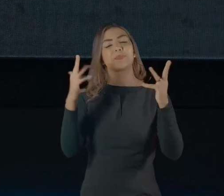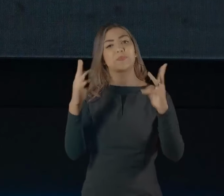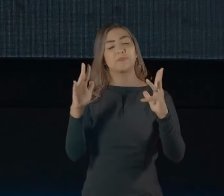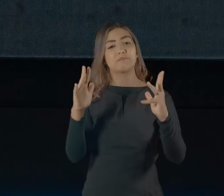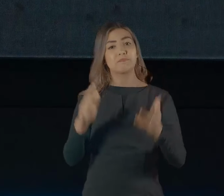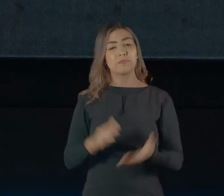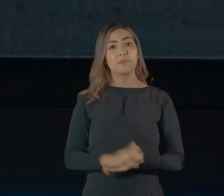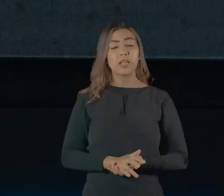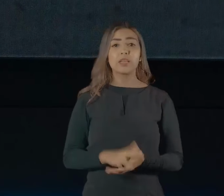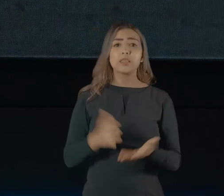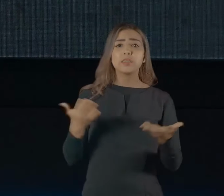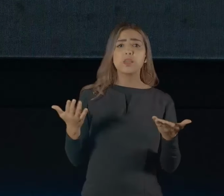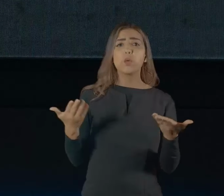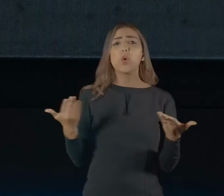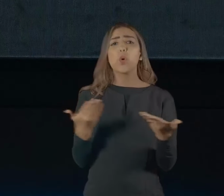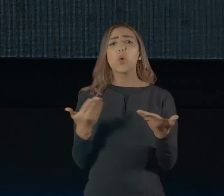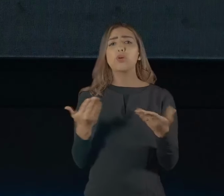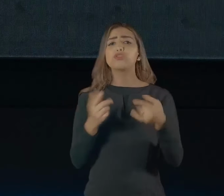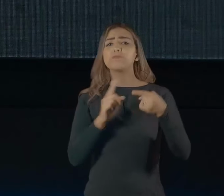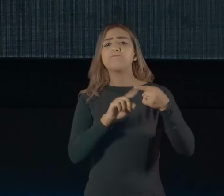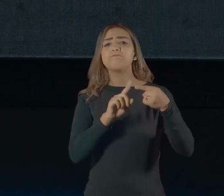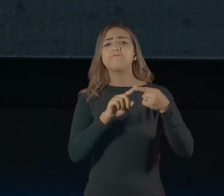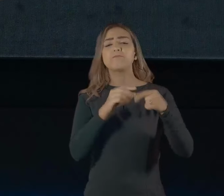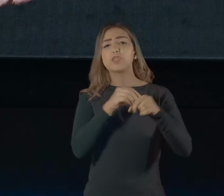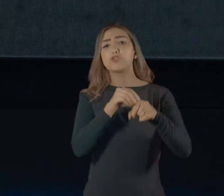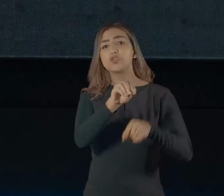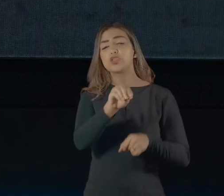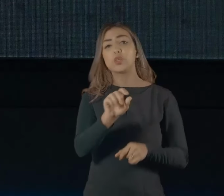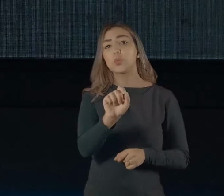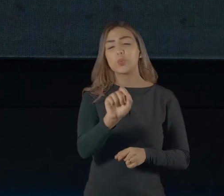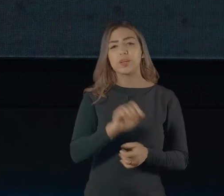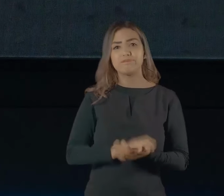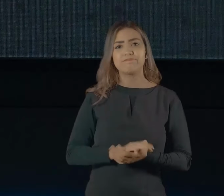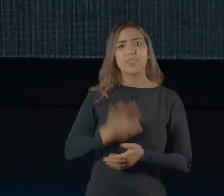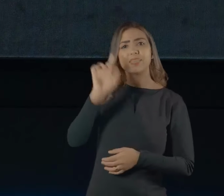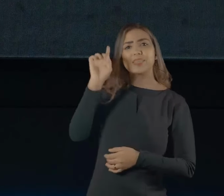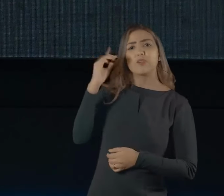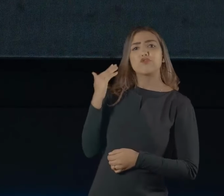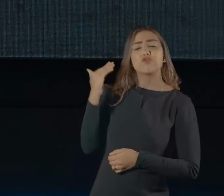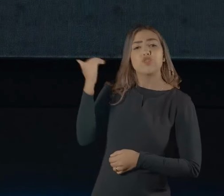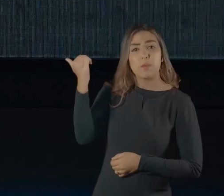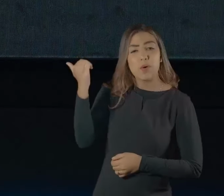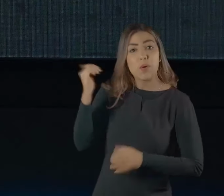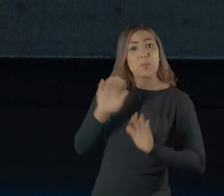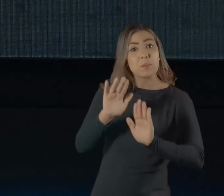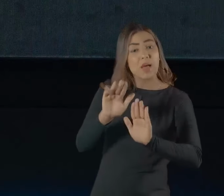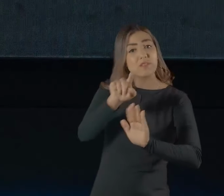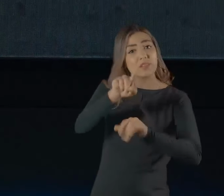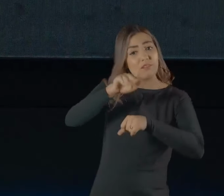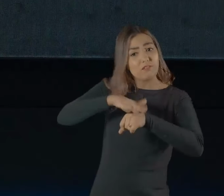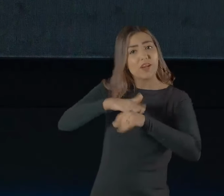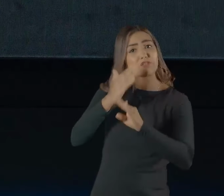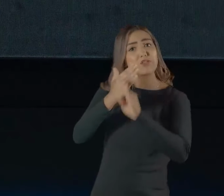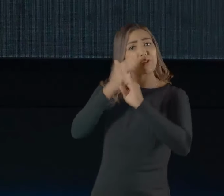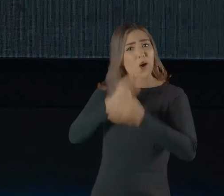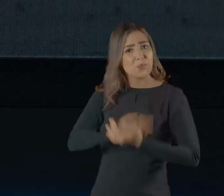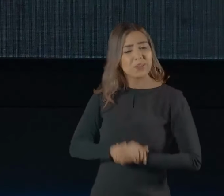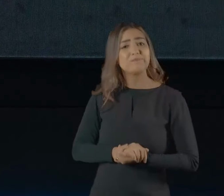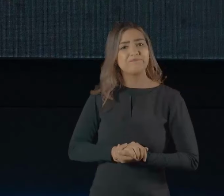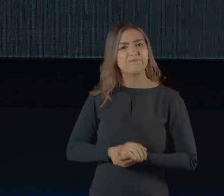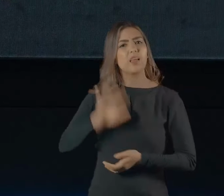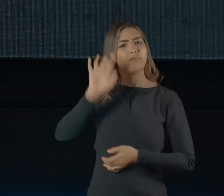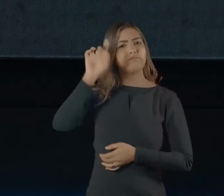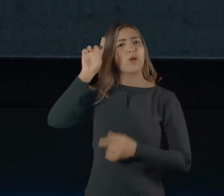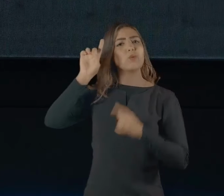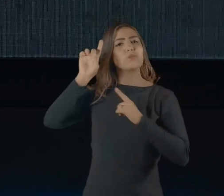Então, a primeira dica é que teu chamado requer a sua descoberta. Deus tem um propósito para a tua vida, tem um chamado